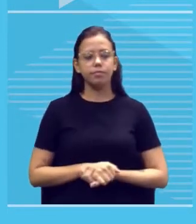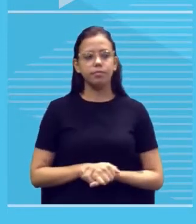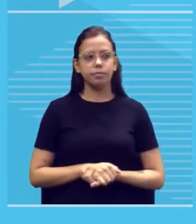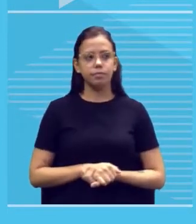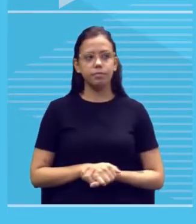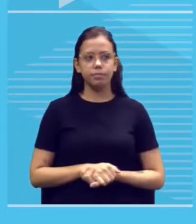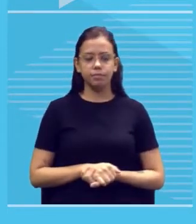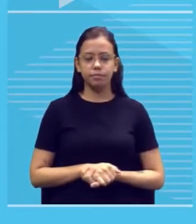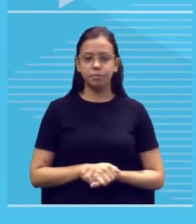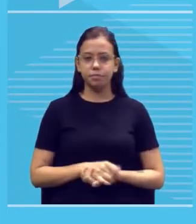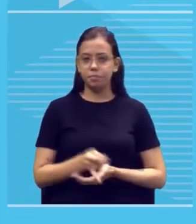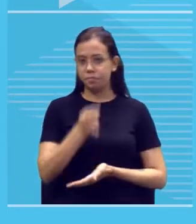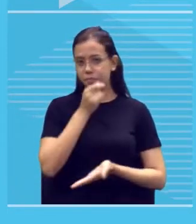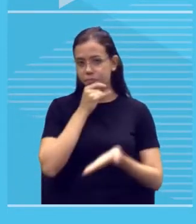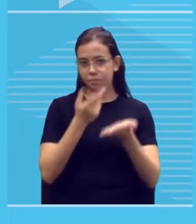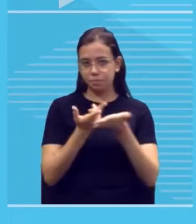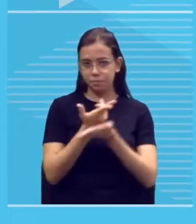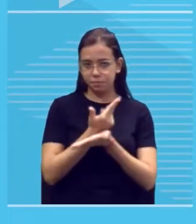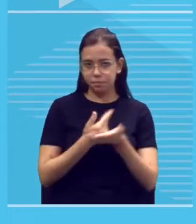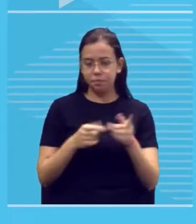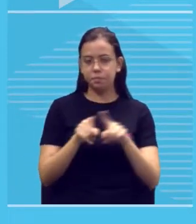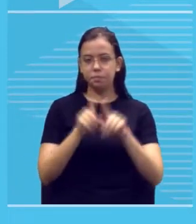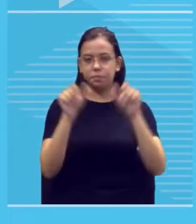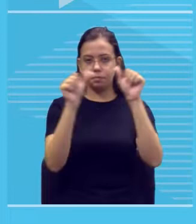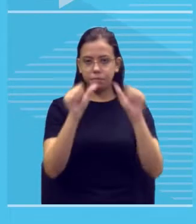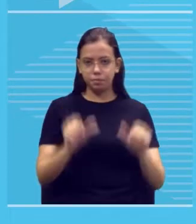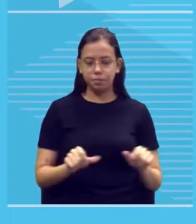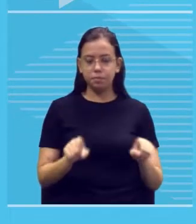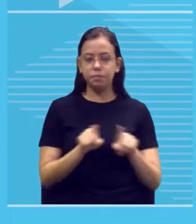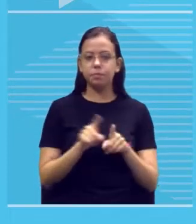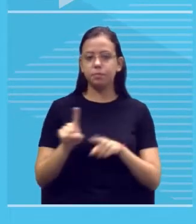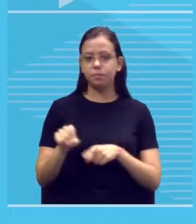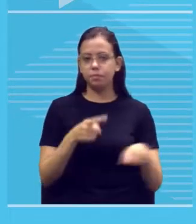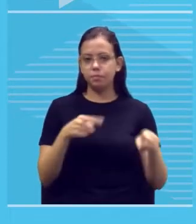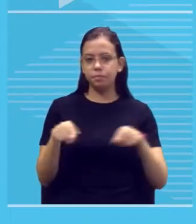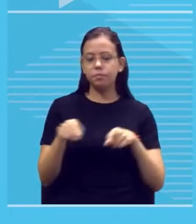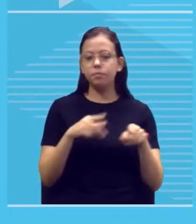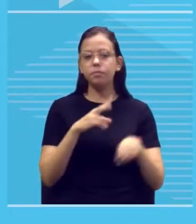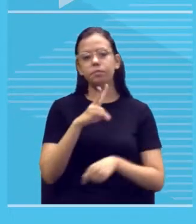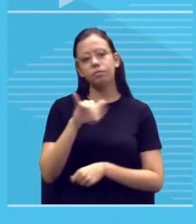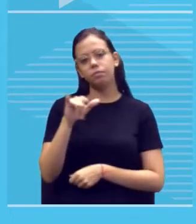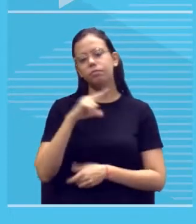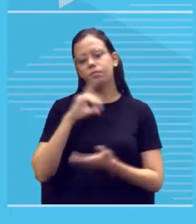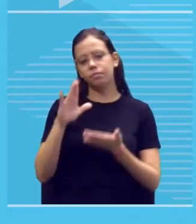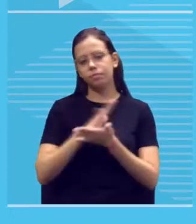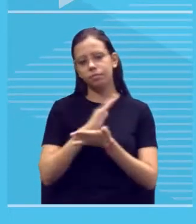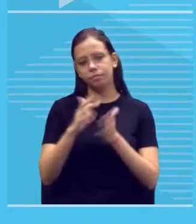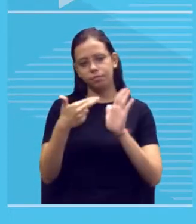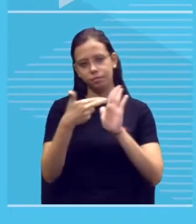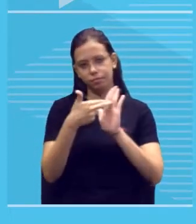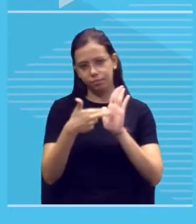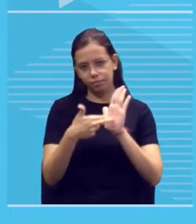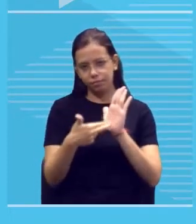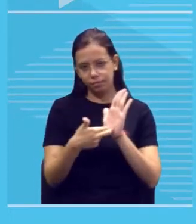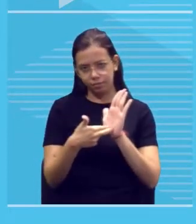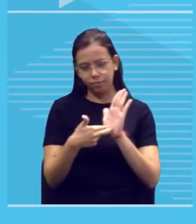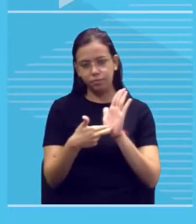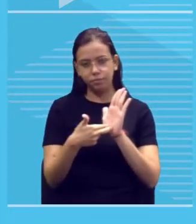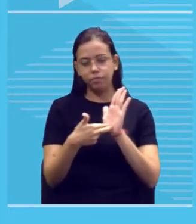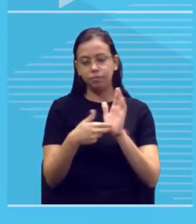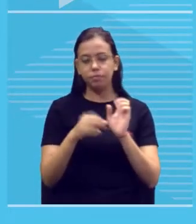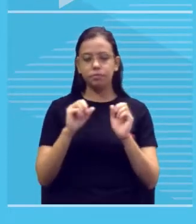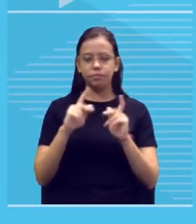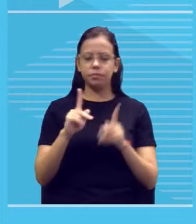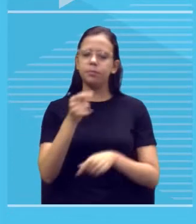na pintura na escultura na música isso vai ter alguns parâmetros Ok a pintura vai deixar